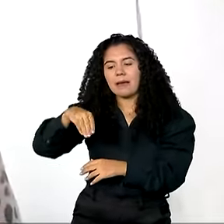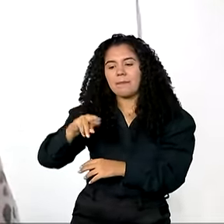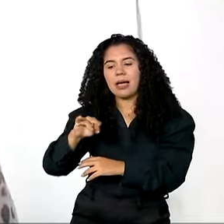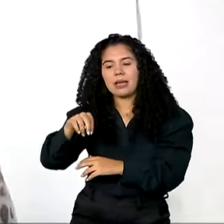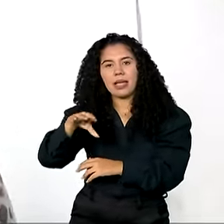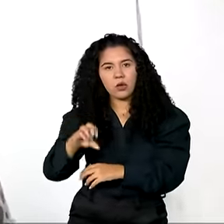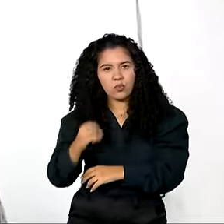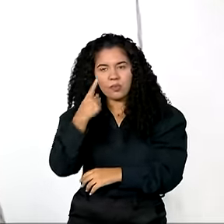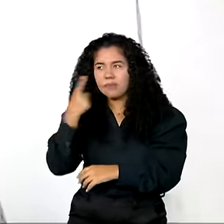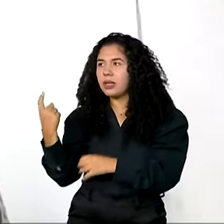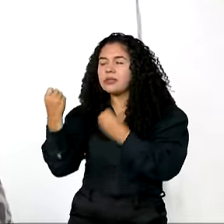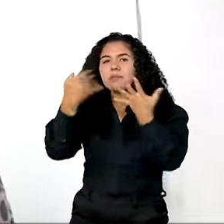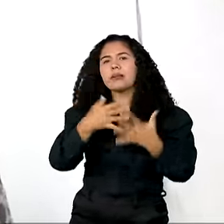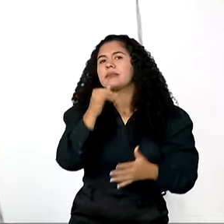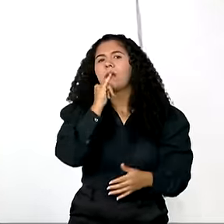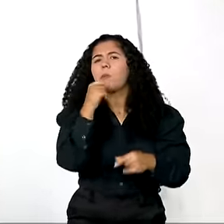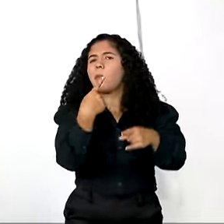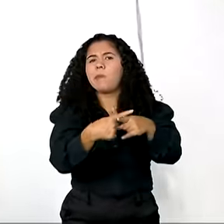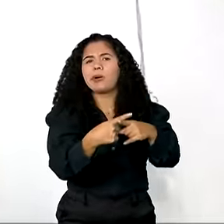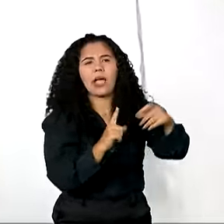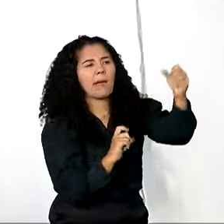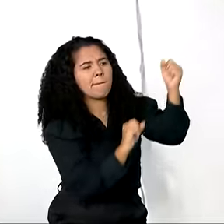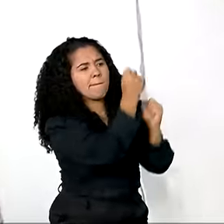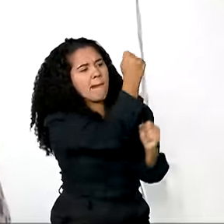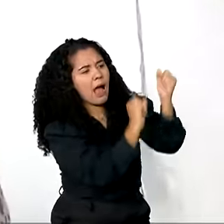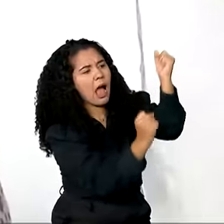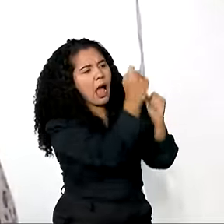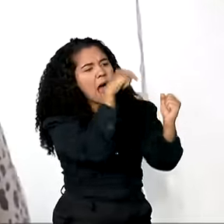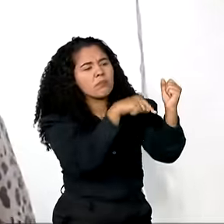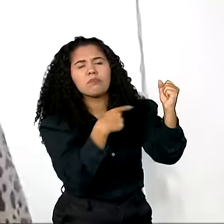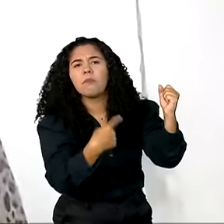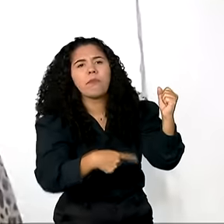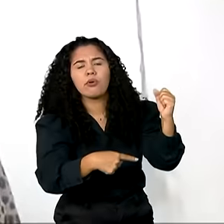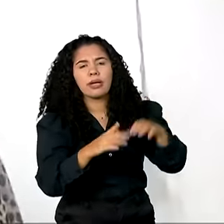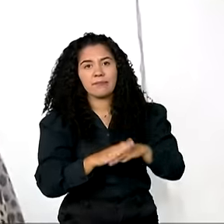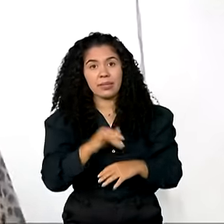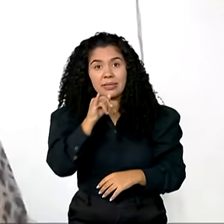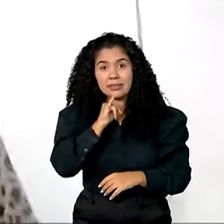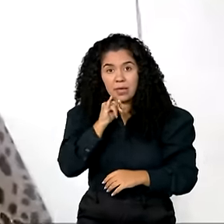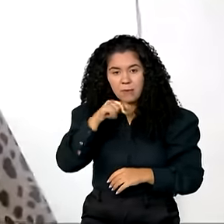máquinas, né? Por exemplo, essa polpa mesmo,